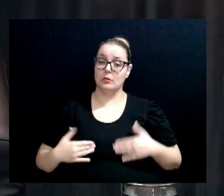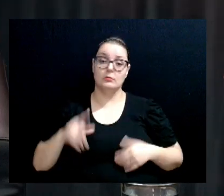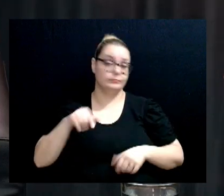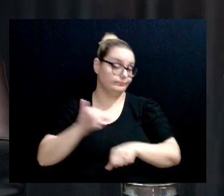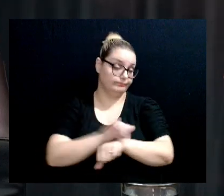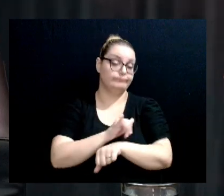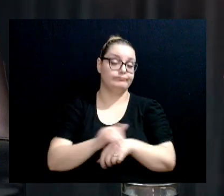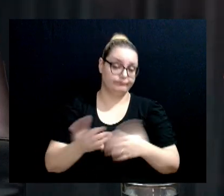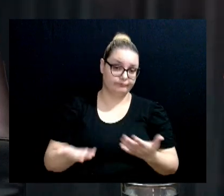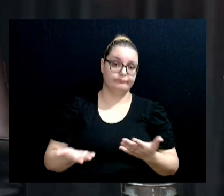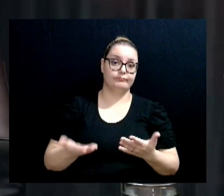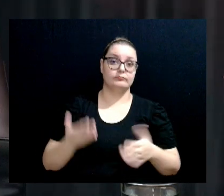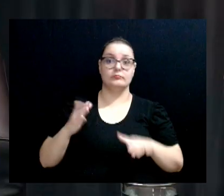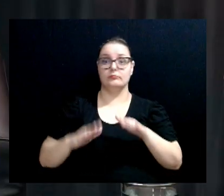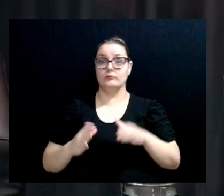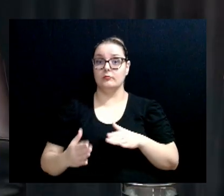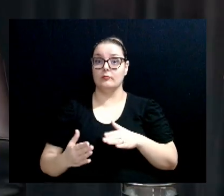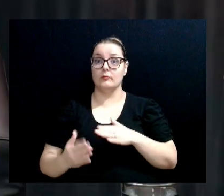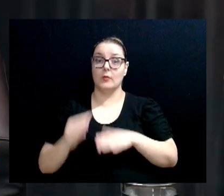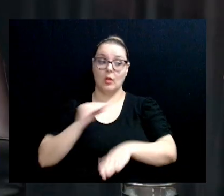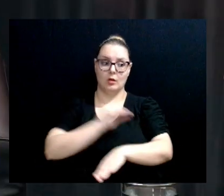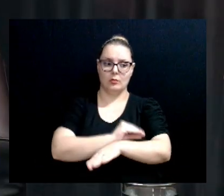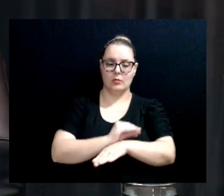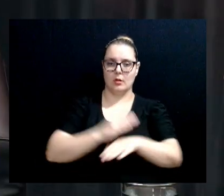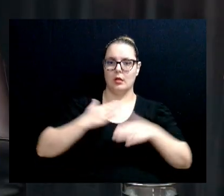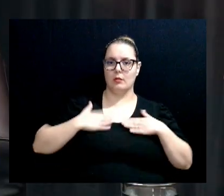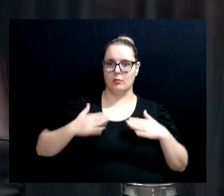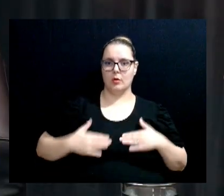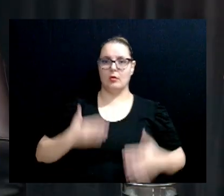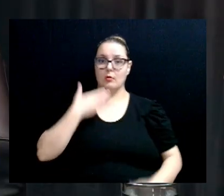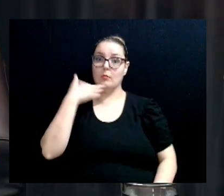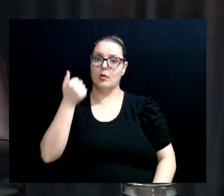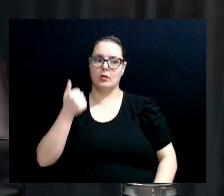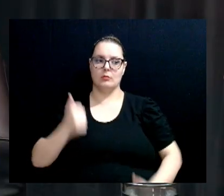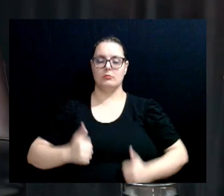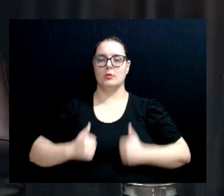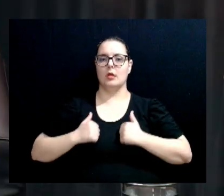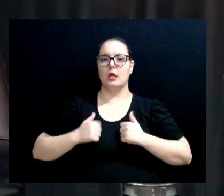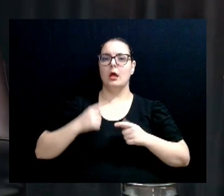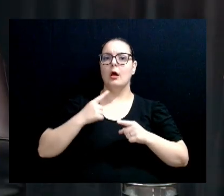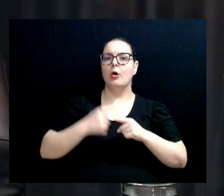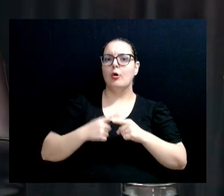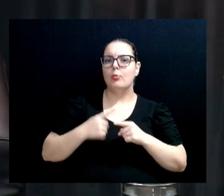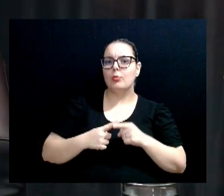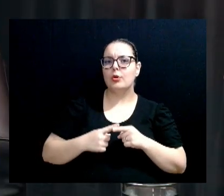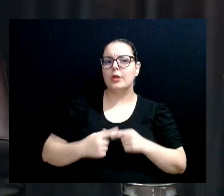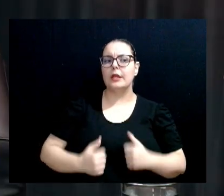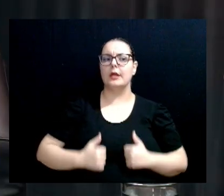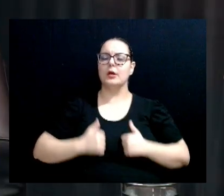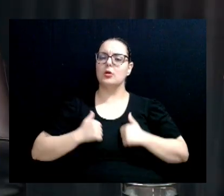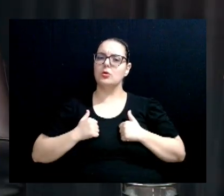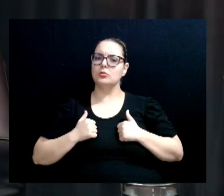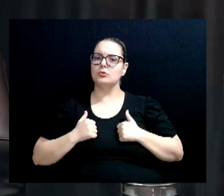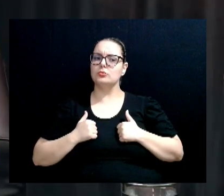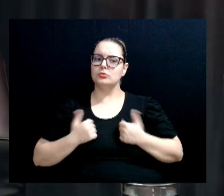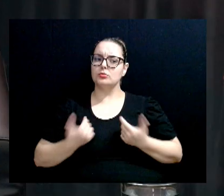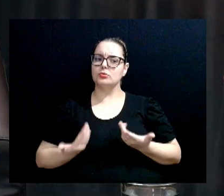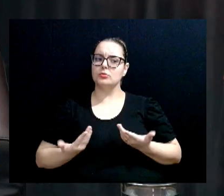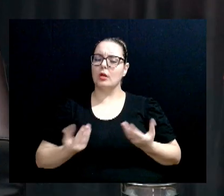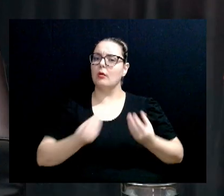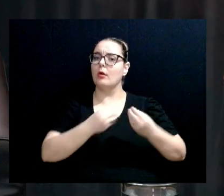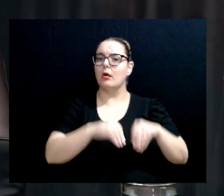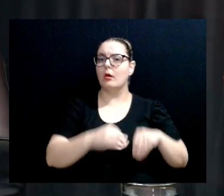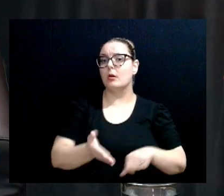repente, se eu cuidar do meu corpo, eu vou melhorar a minha autoestima. Mas por que a sua autoestima estava prejudicada antes